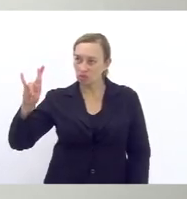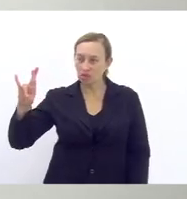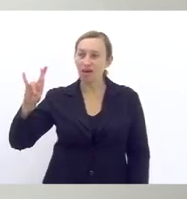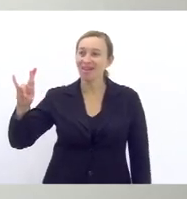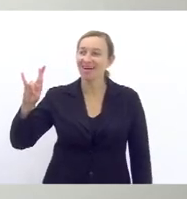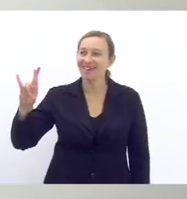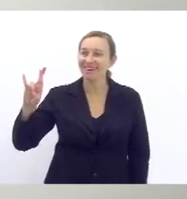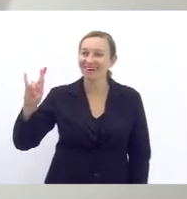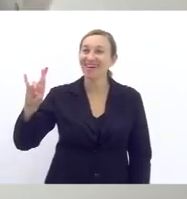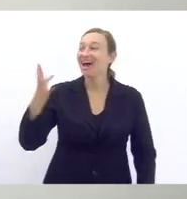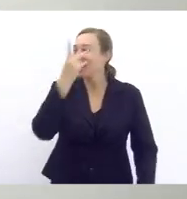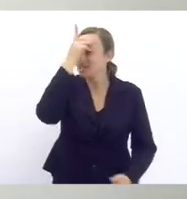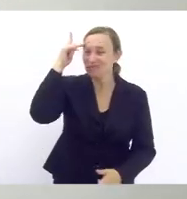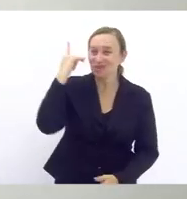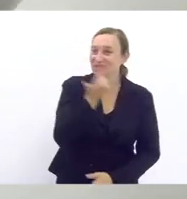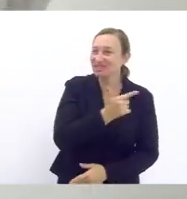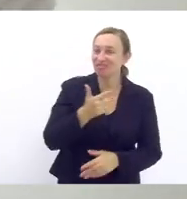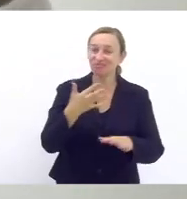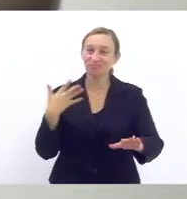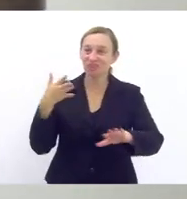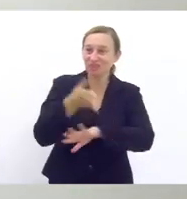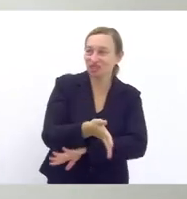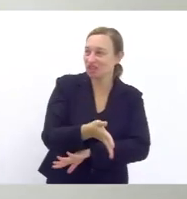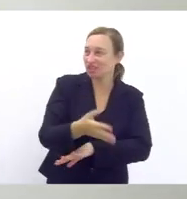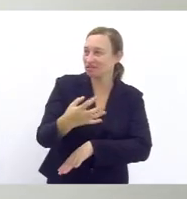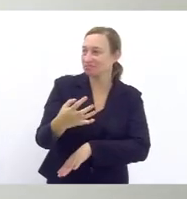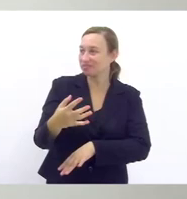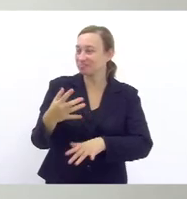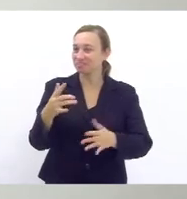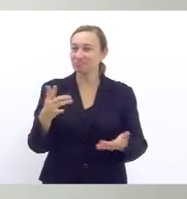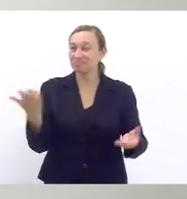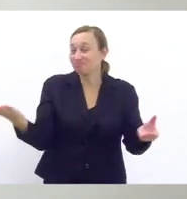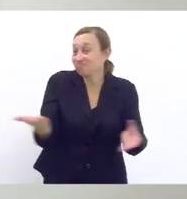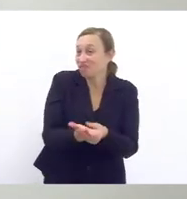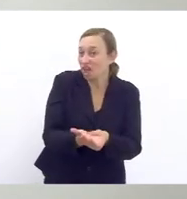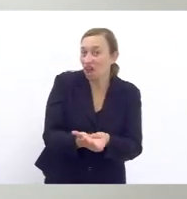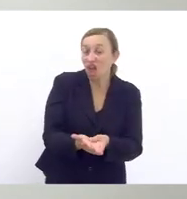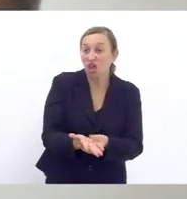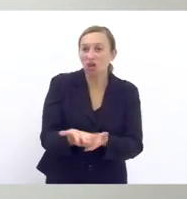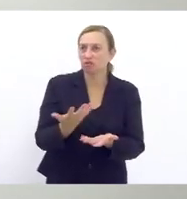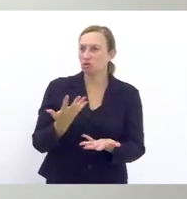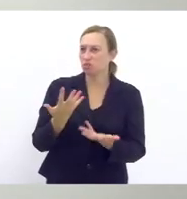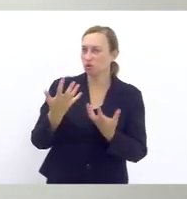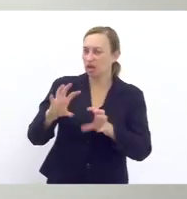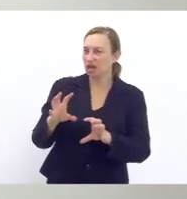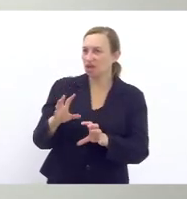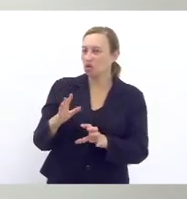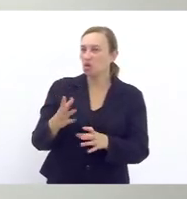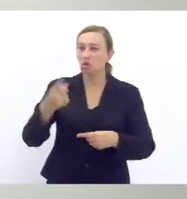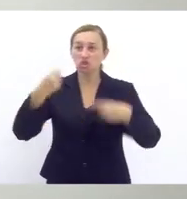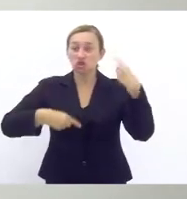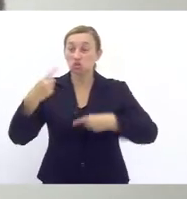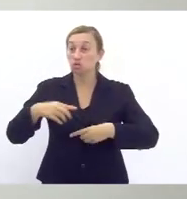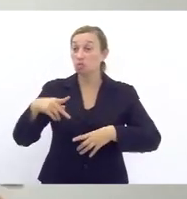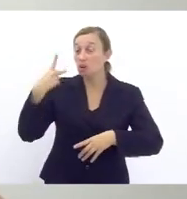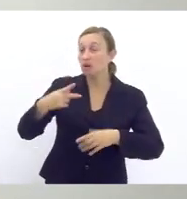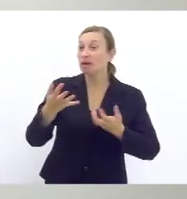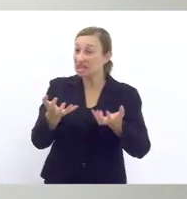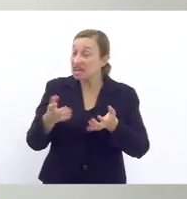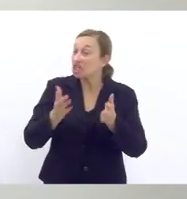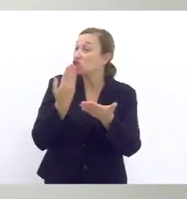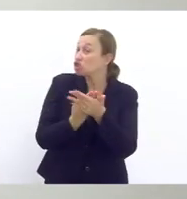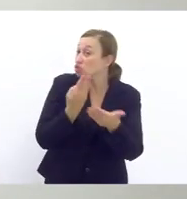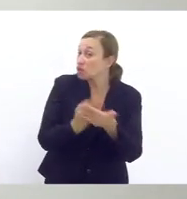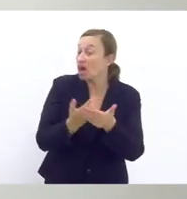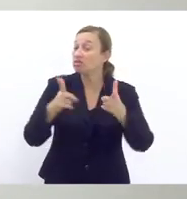que essas pessoas não chegam nem a ser processadas e eu não tô querendo um discurso político eu só quero que a gente estude a